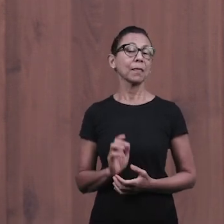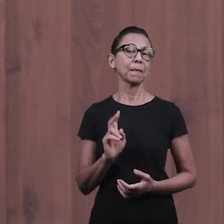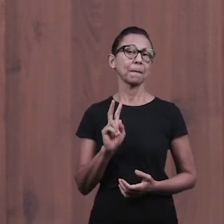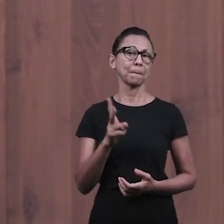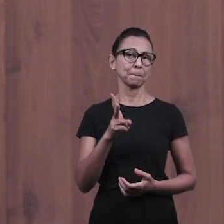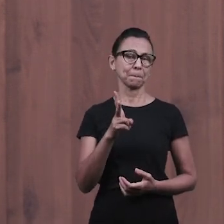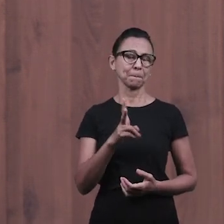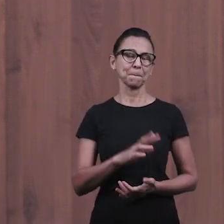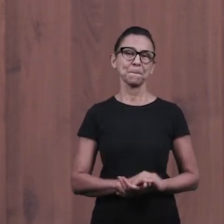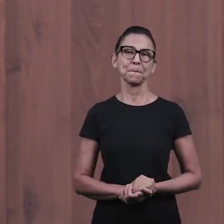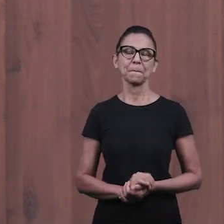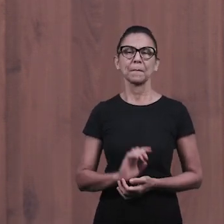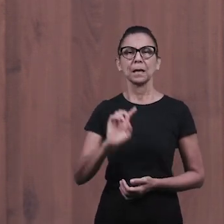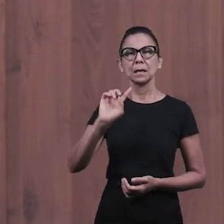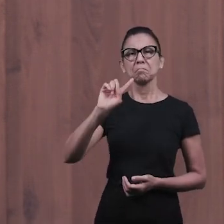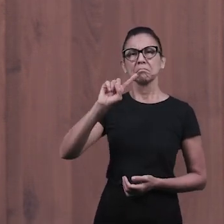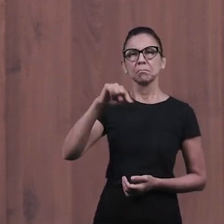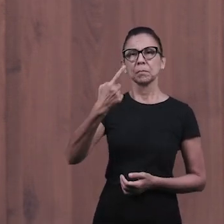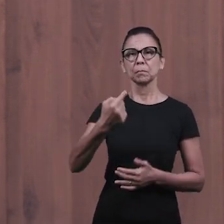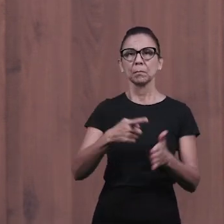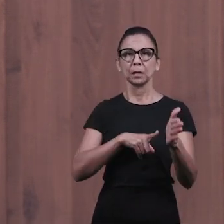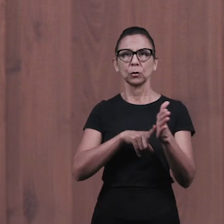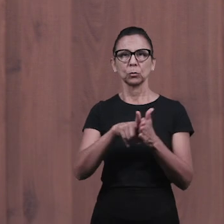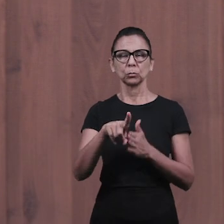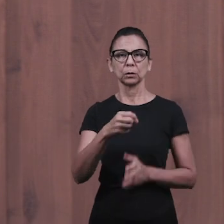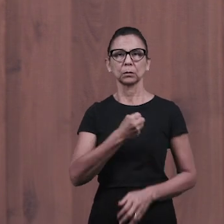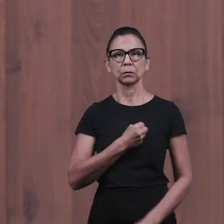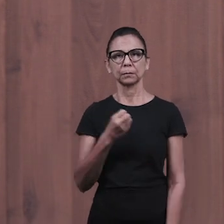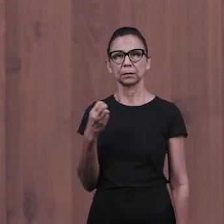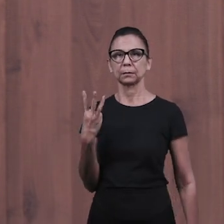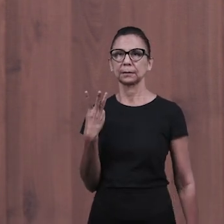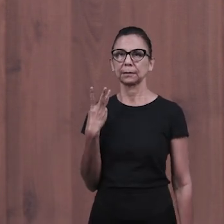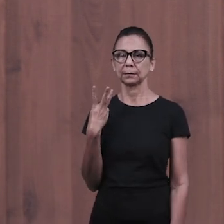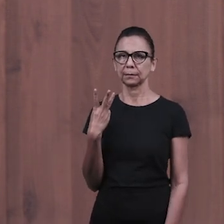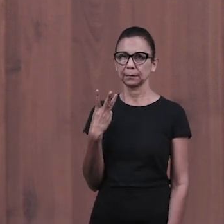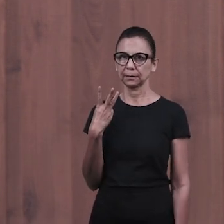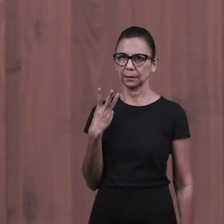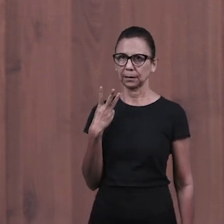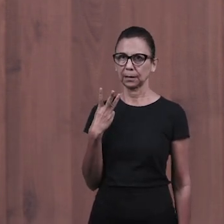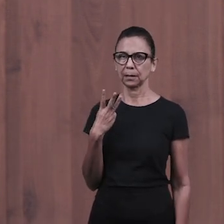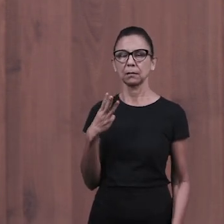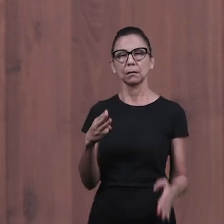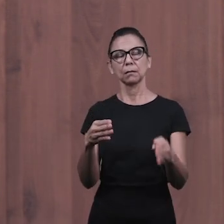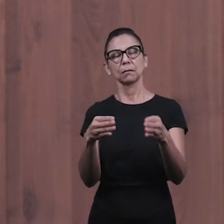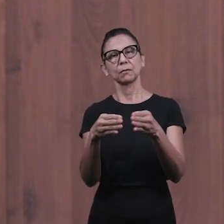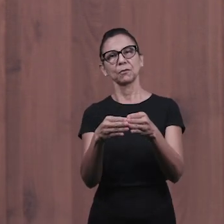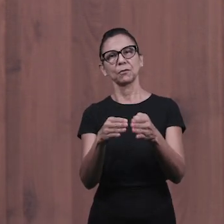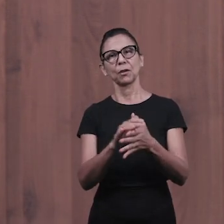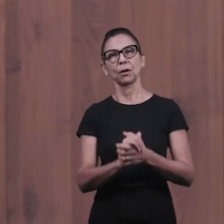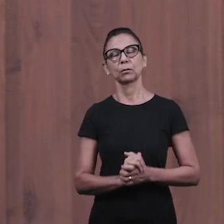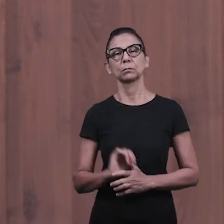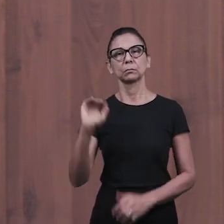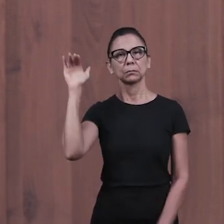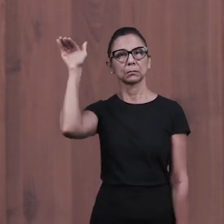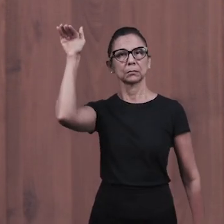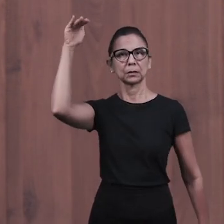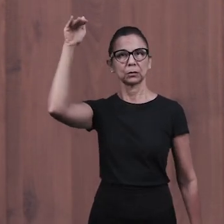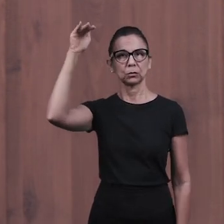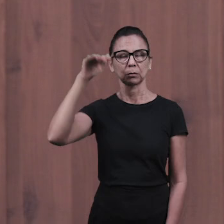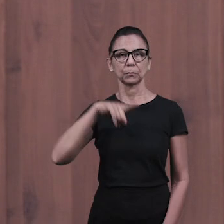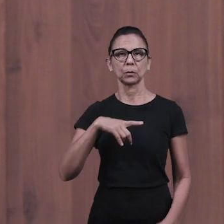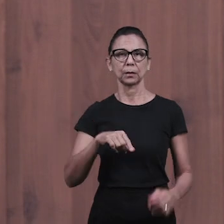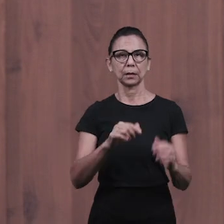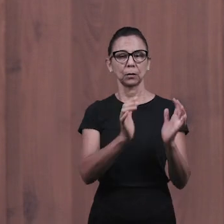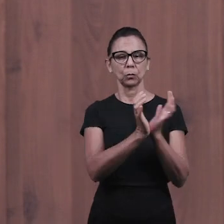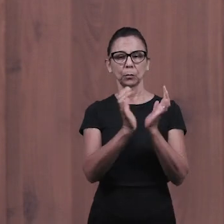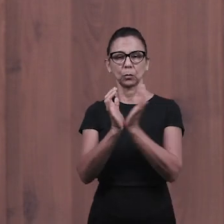continuar agora. E as próximas perguntas, a partir da pergunta número 3, elas serão destinadas para os adultos. Nós